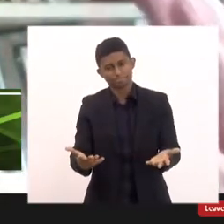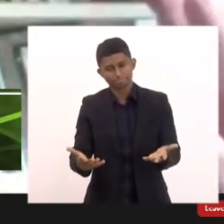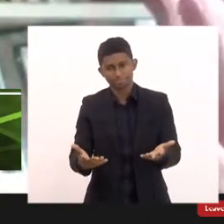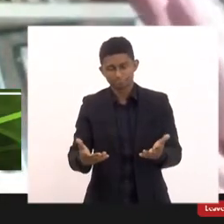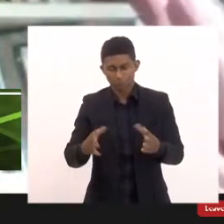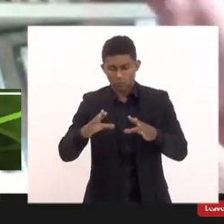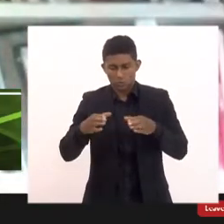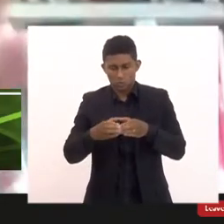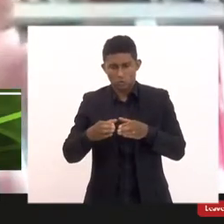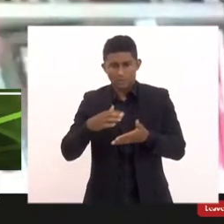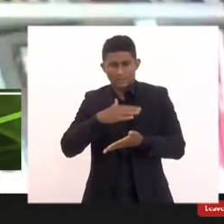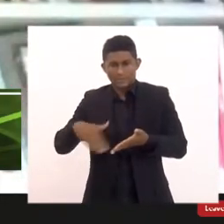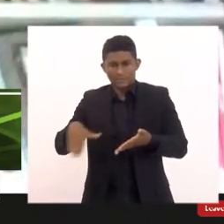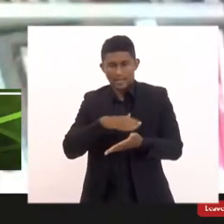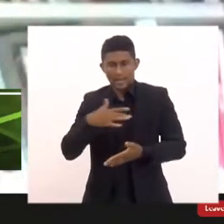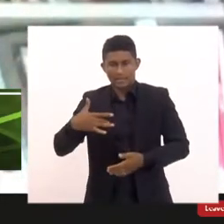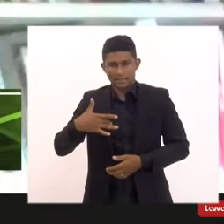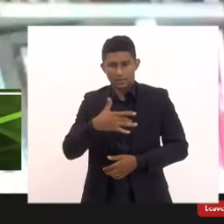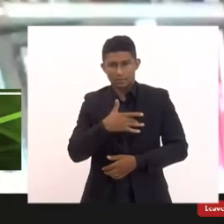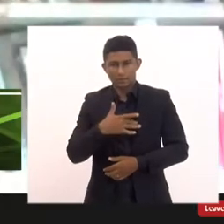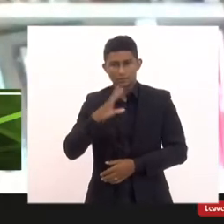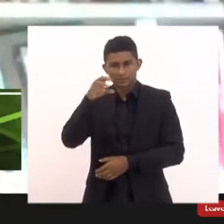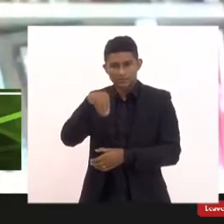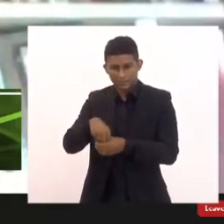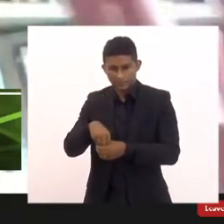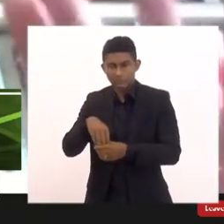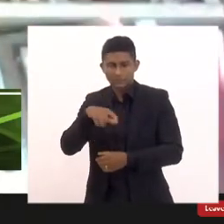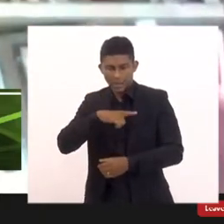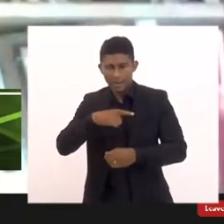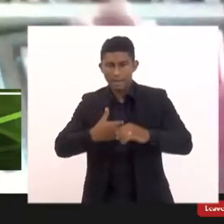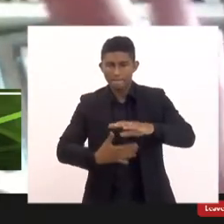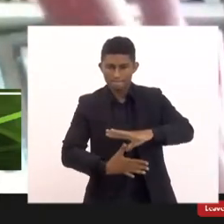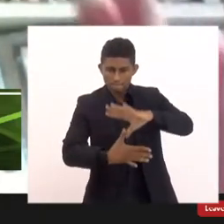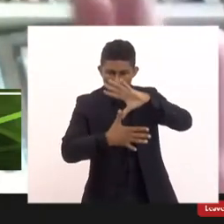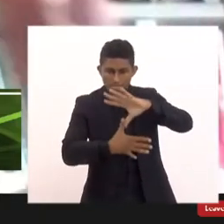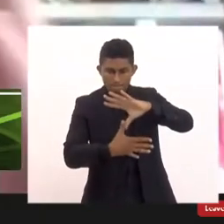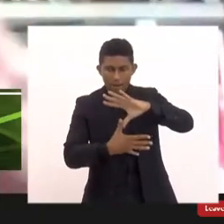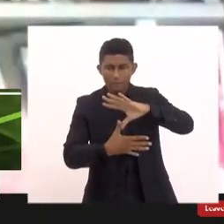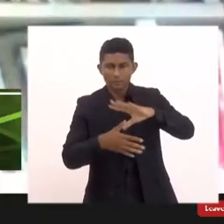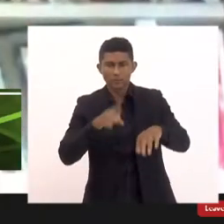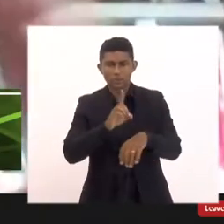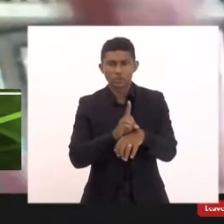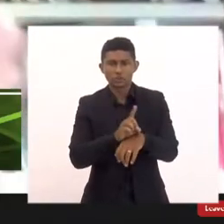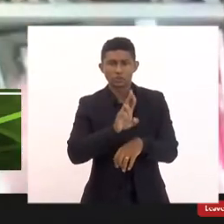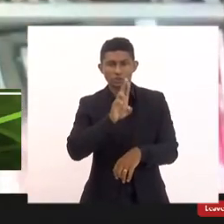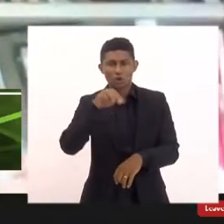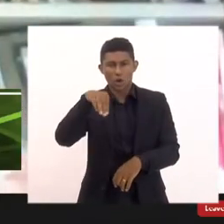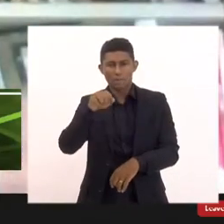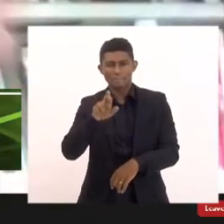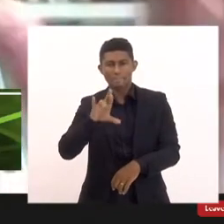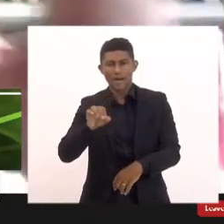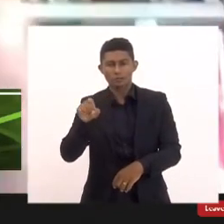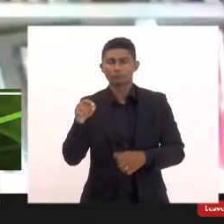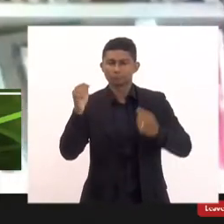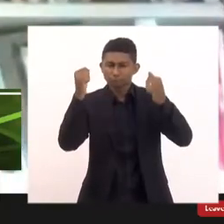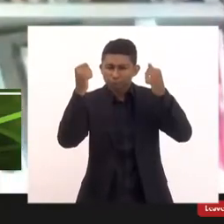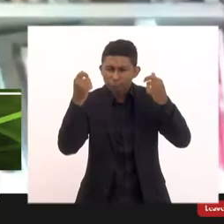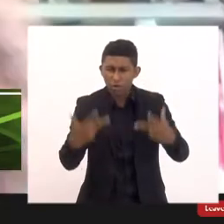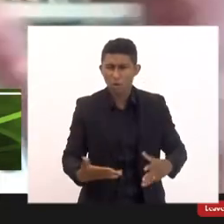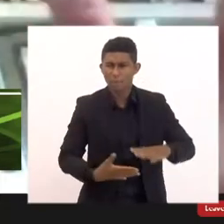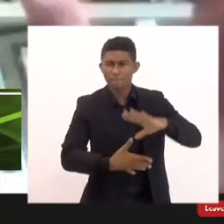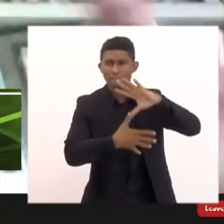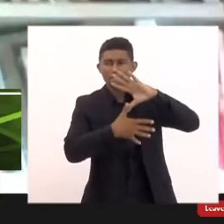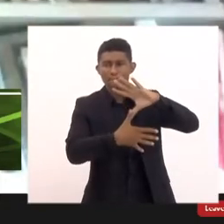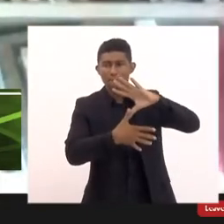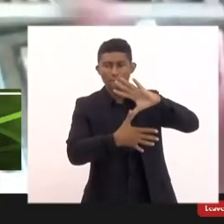tem mapas, né? O doutor Mário nos mostrou toda uma